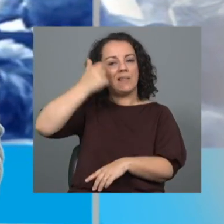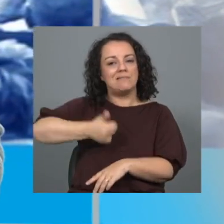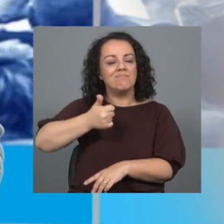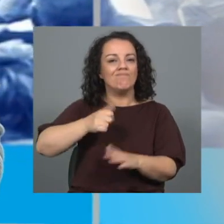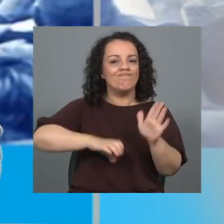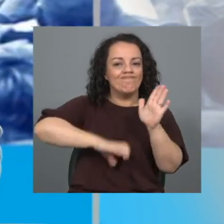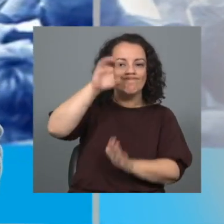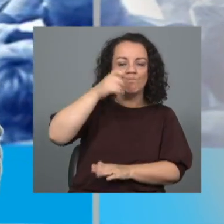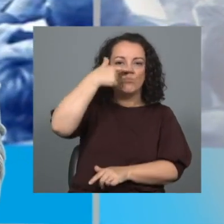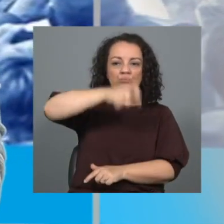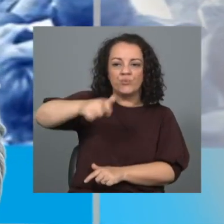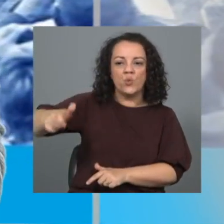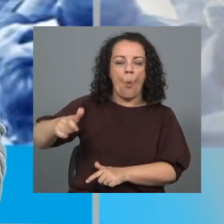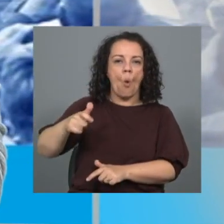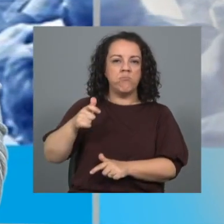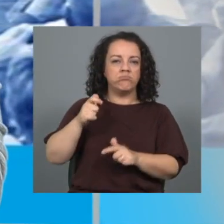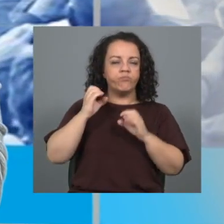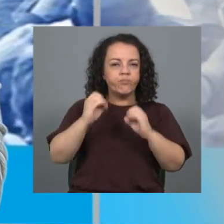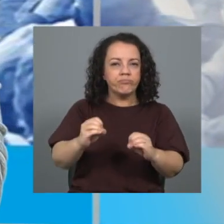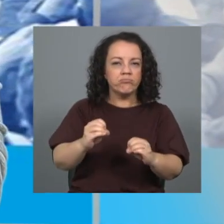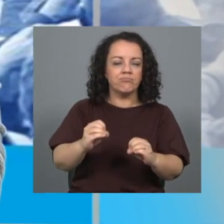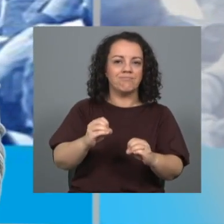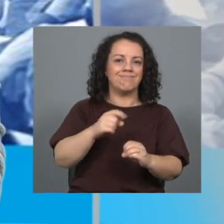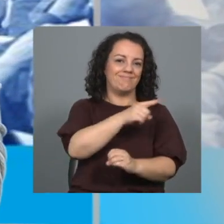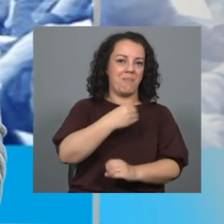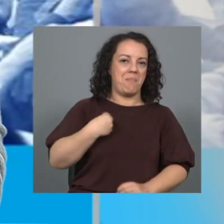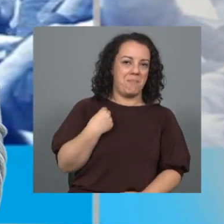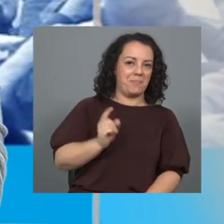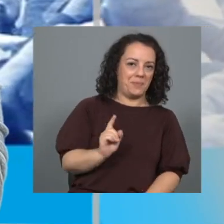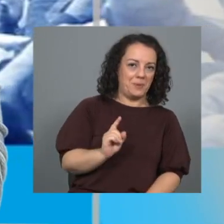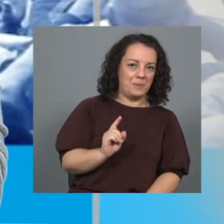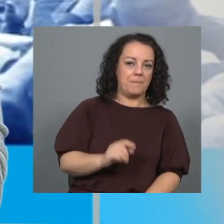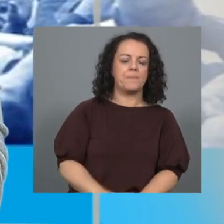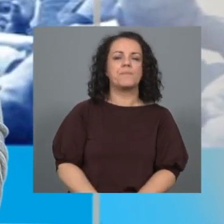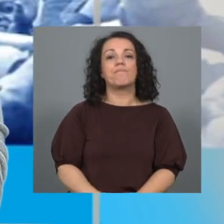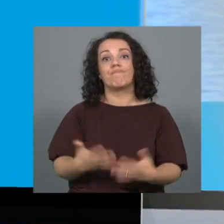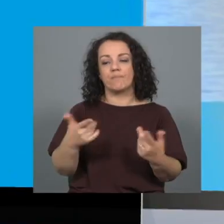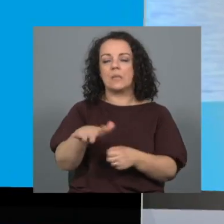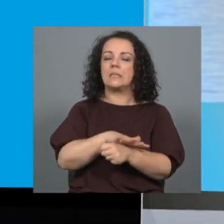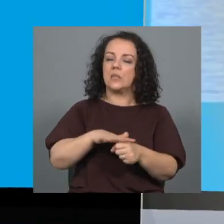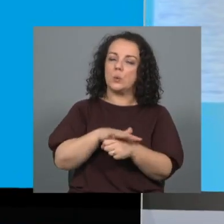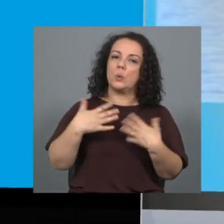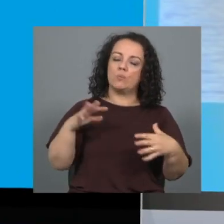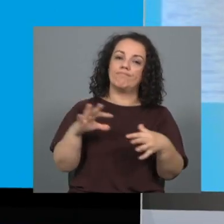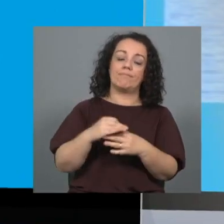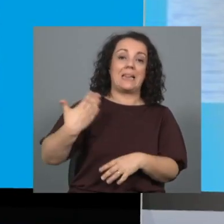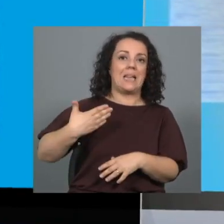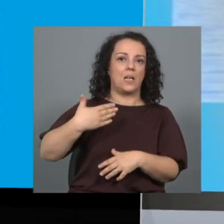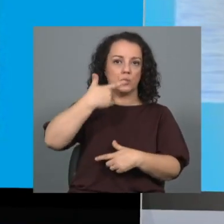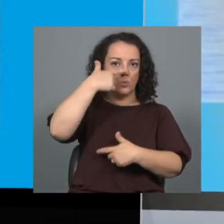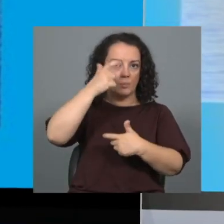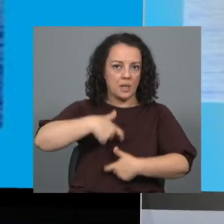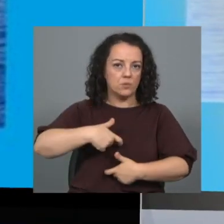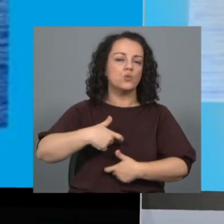desumanas em que algumas pessoas eram colocadas. Uma situação essencialmente de direitos humanos que estamos a